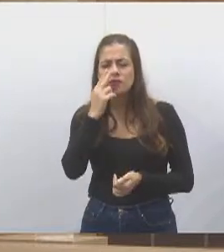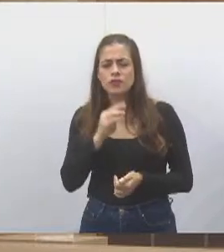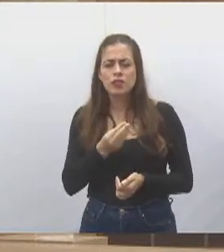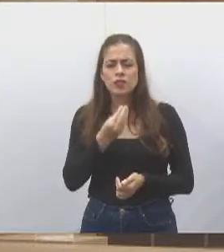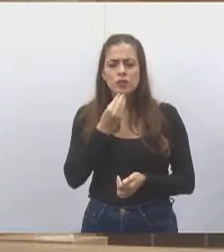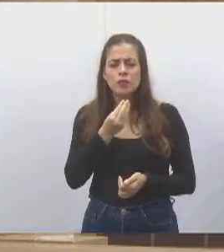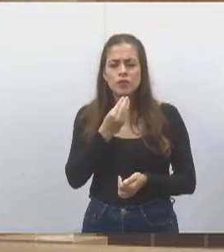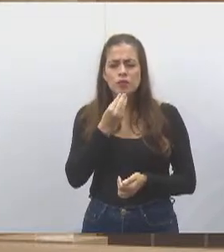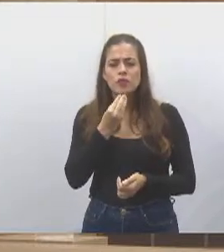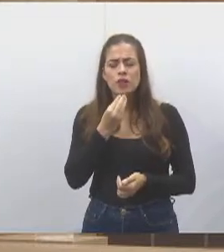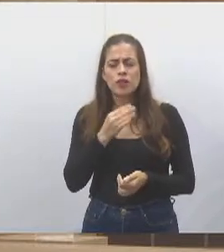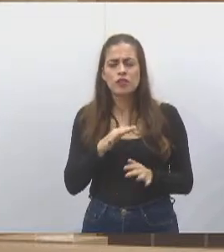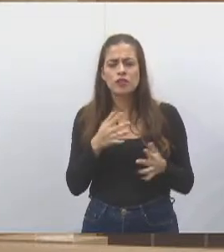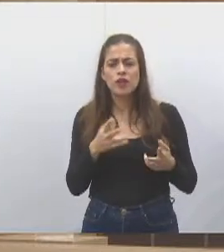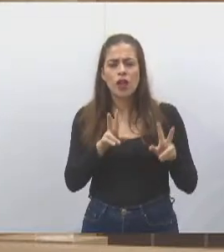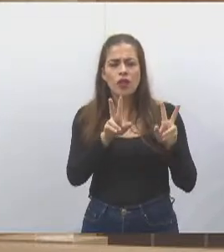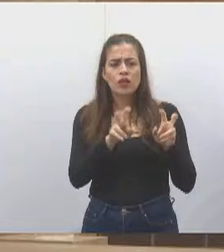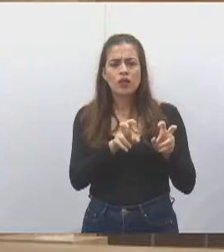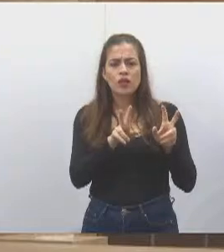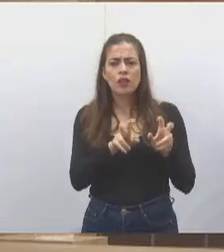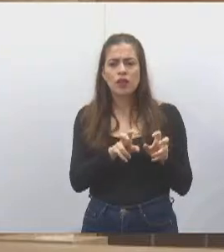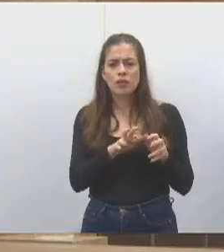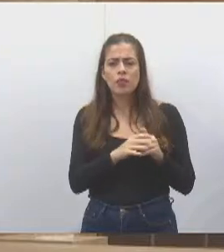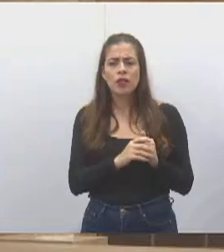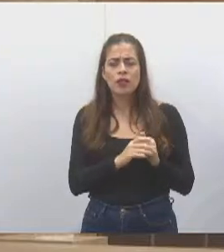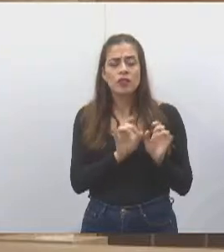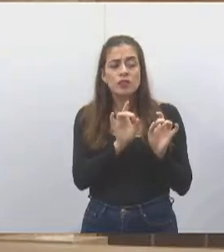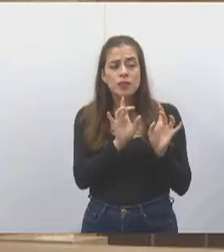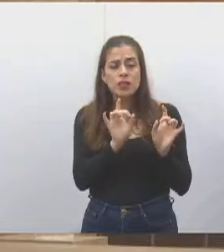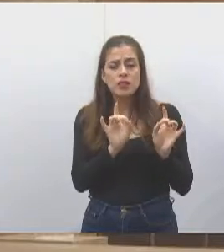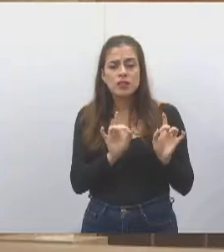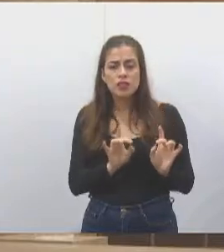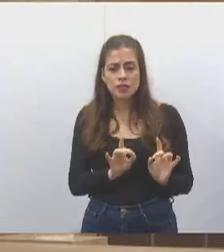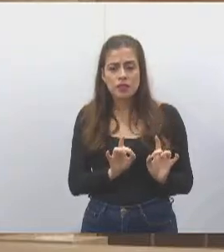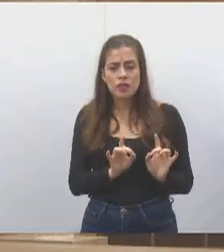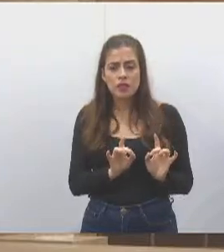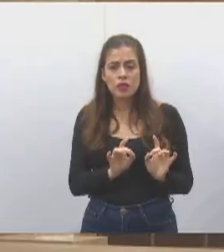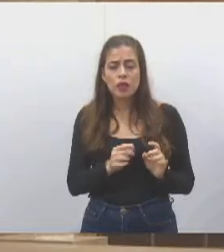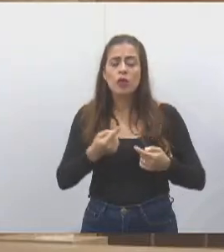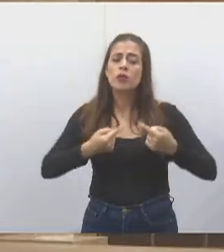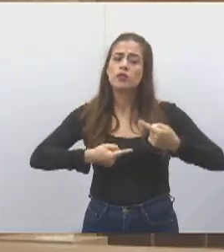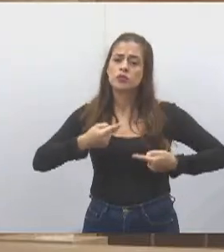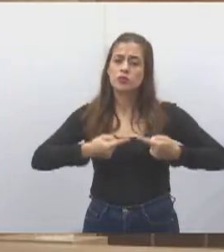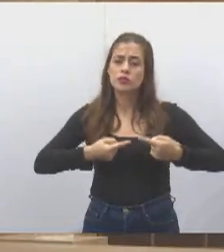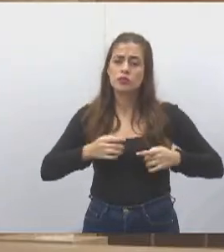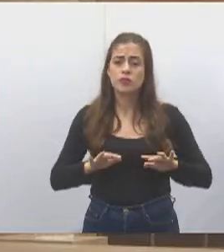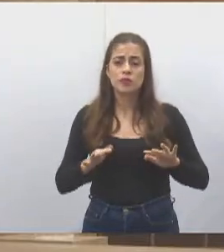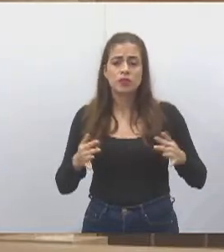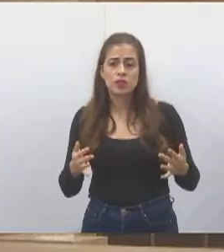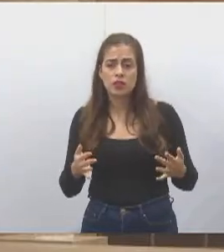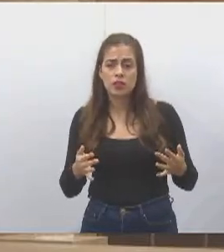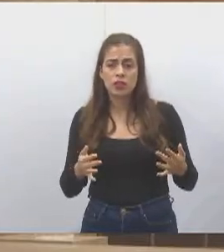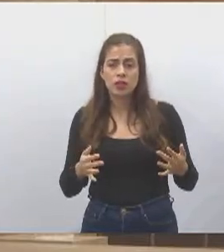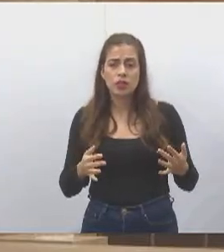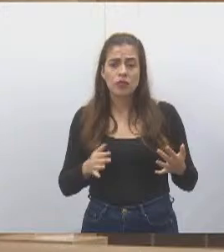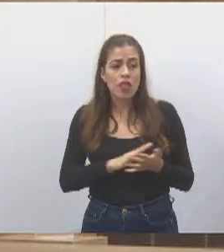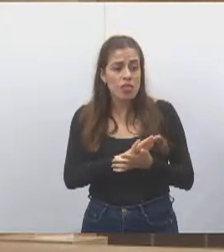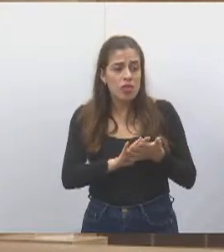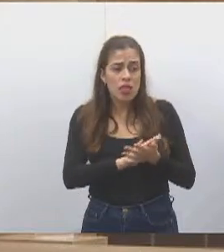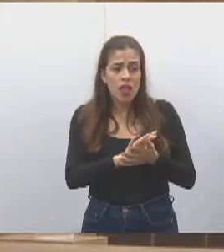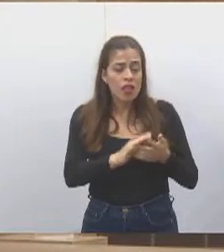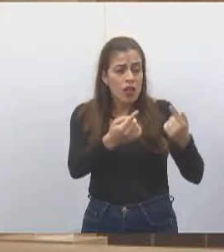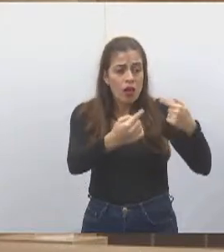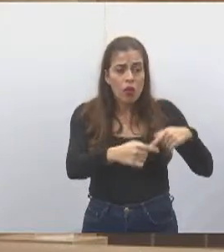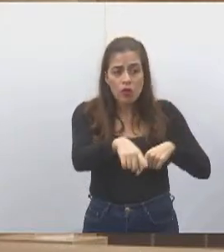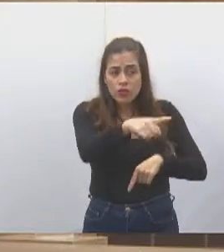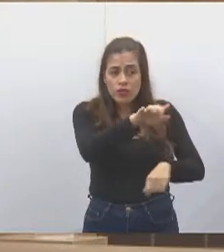oportunidades que esses assuntos específicos devem ser discutidos. Então, nada contra o que vocês estão